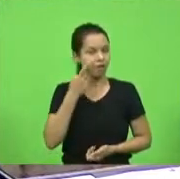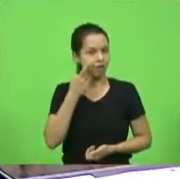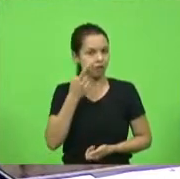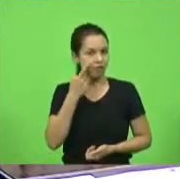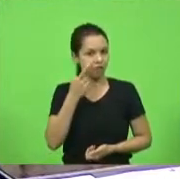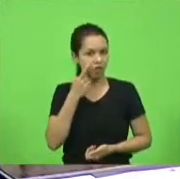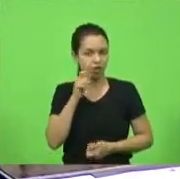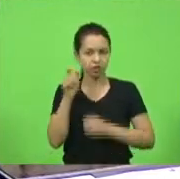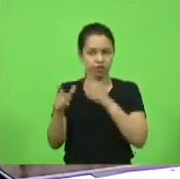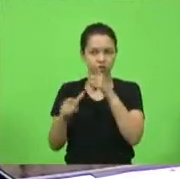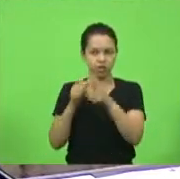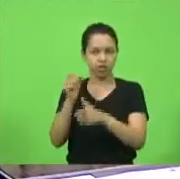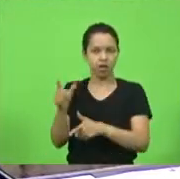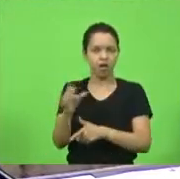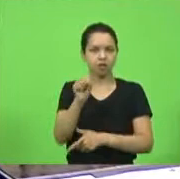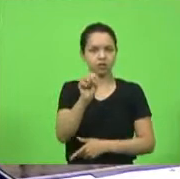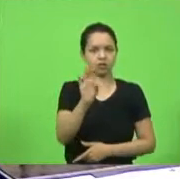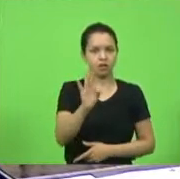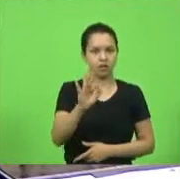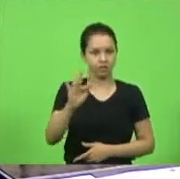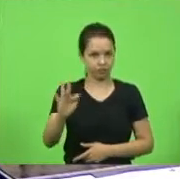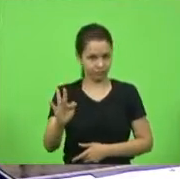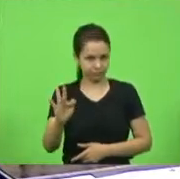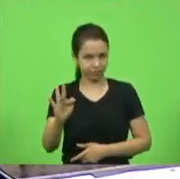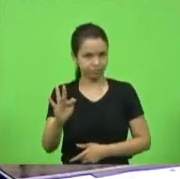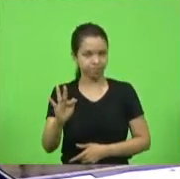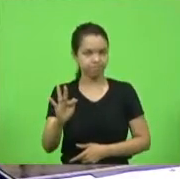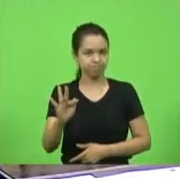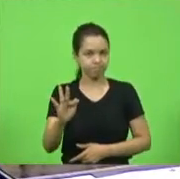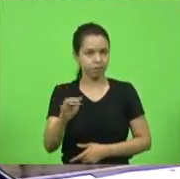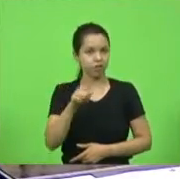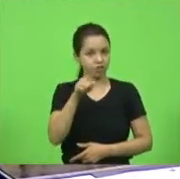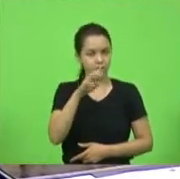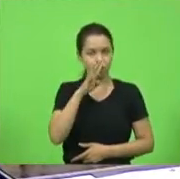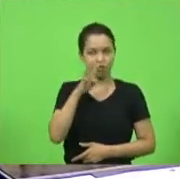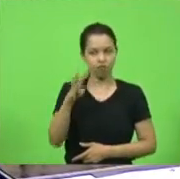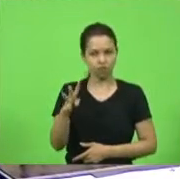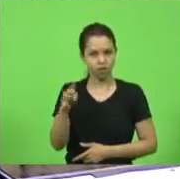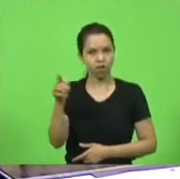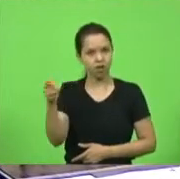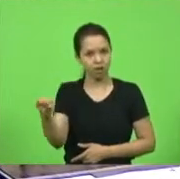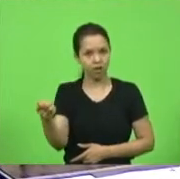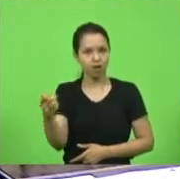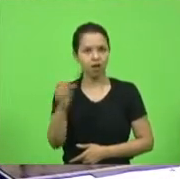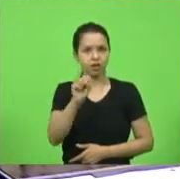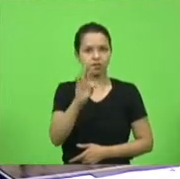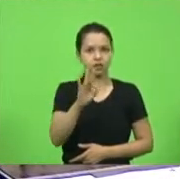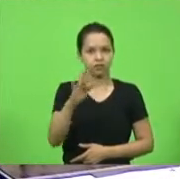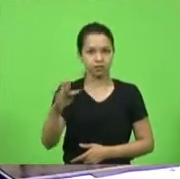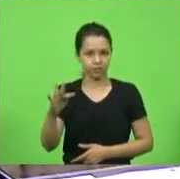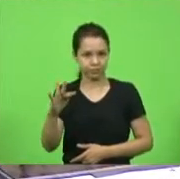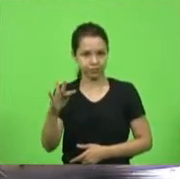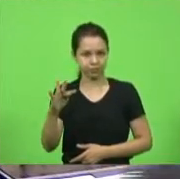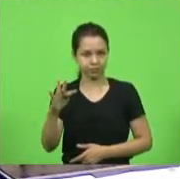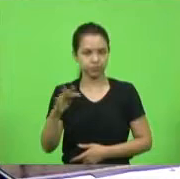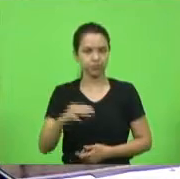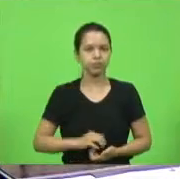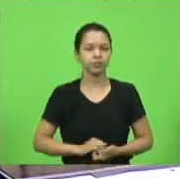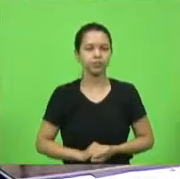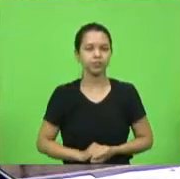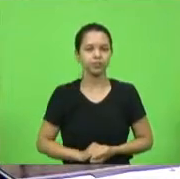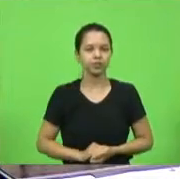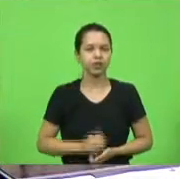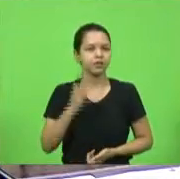o STF, experimenta ofender o STF. Agora, sabe o que um